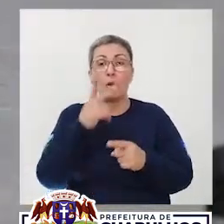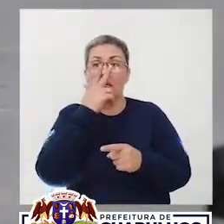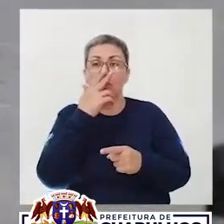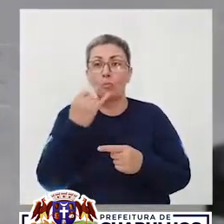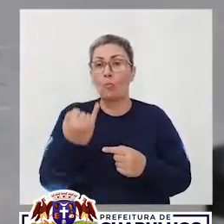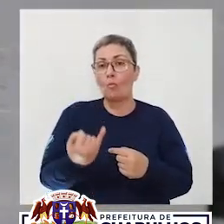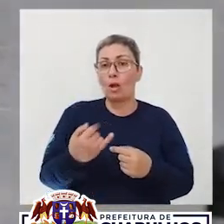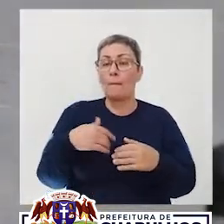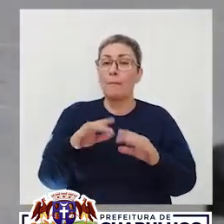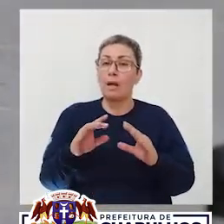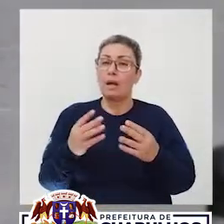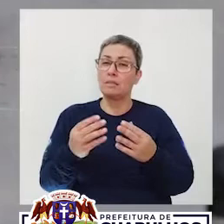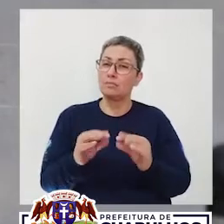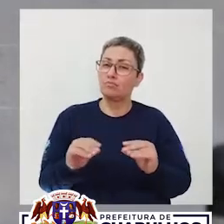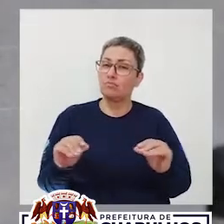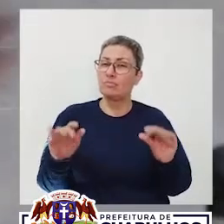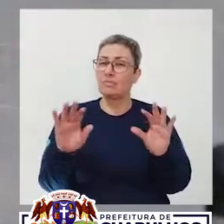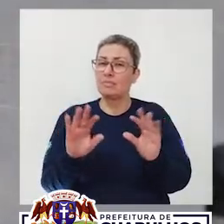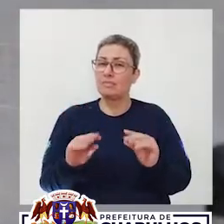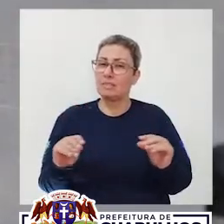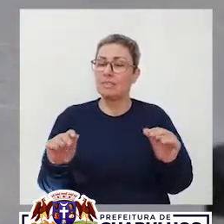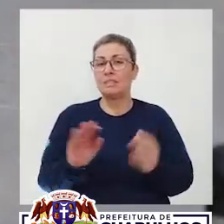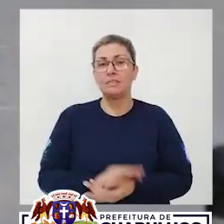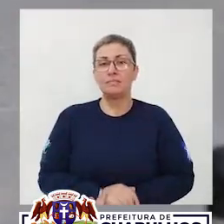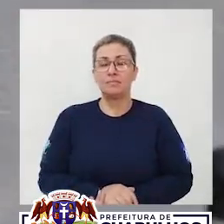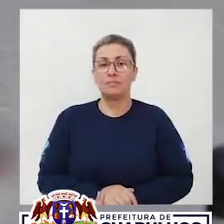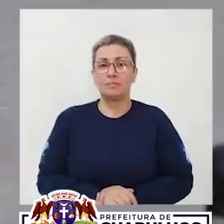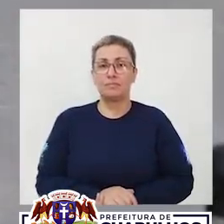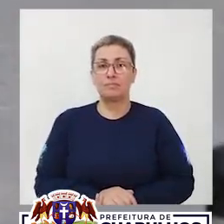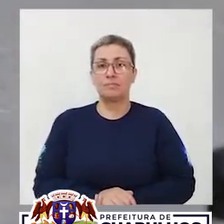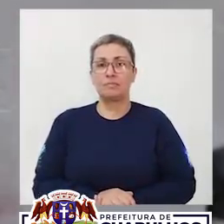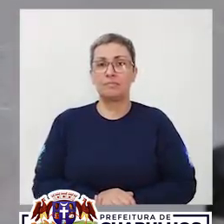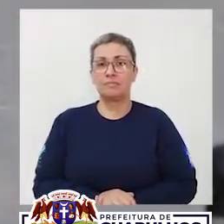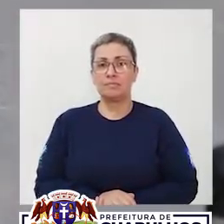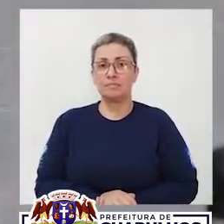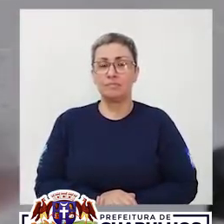Então, eu acho que mais fininha ela fica mais delicada, né?